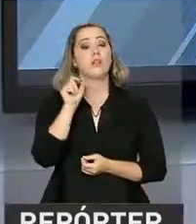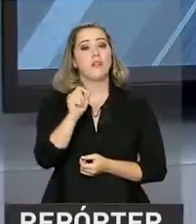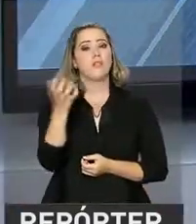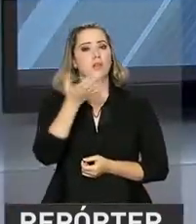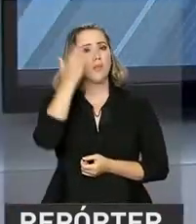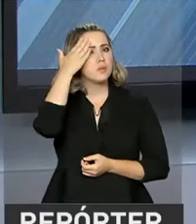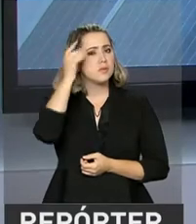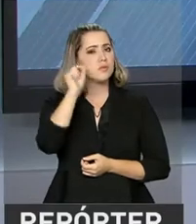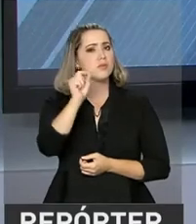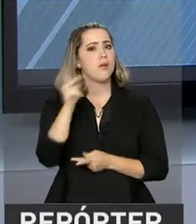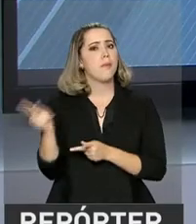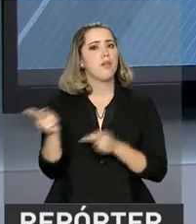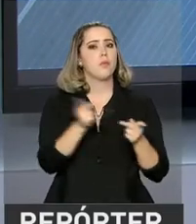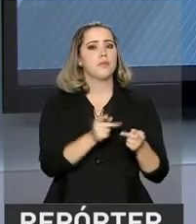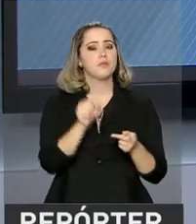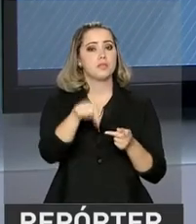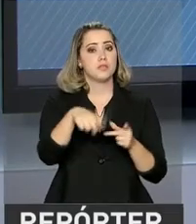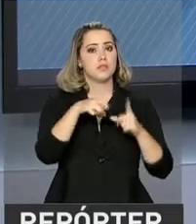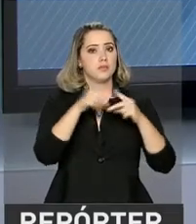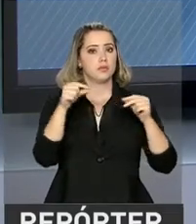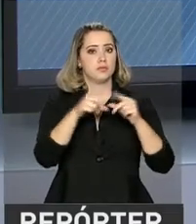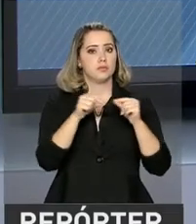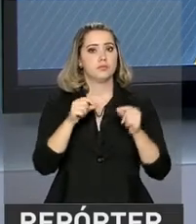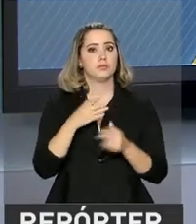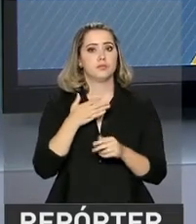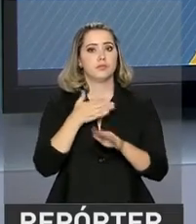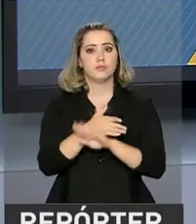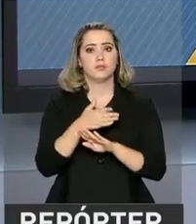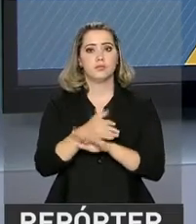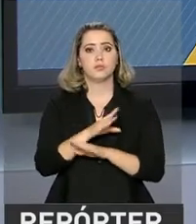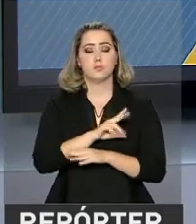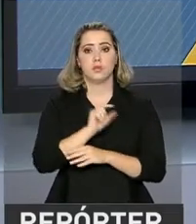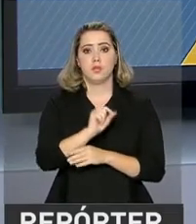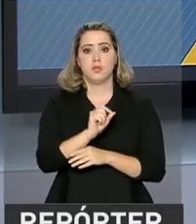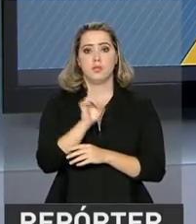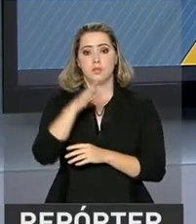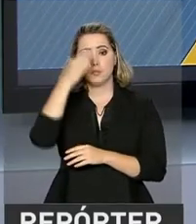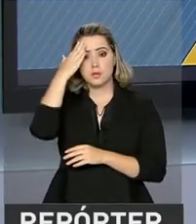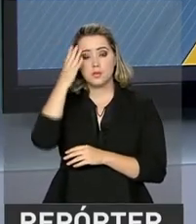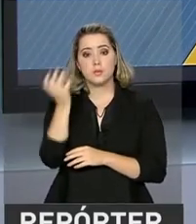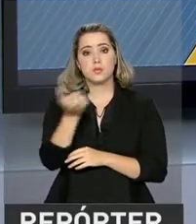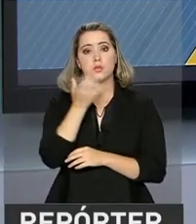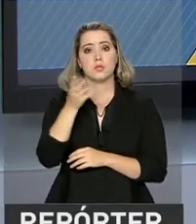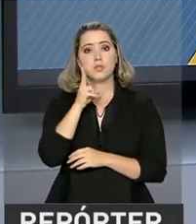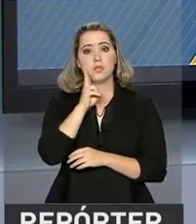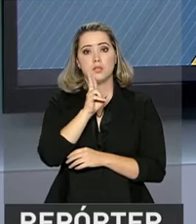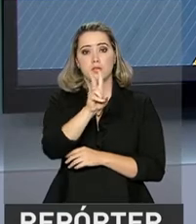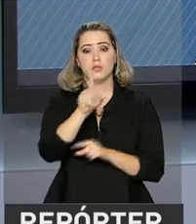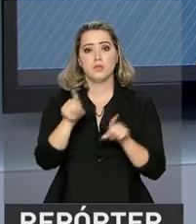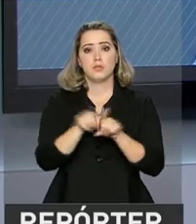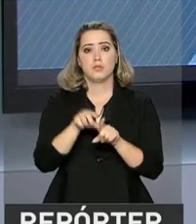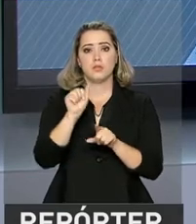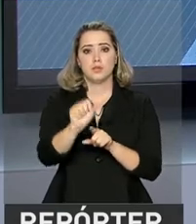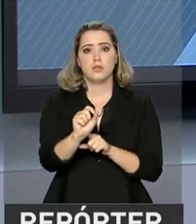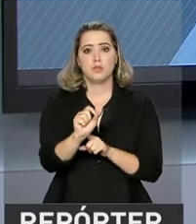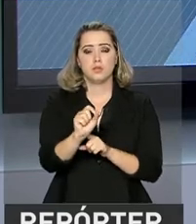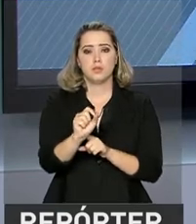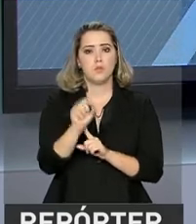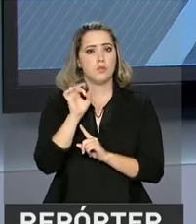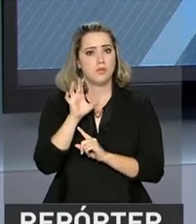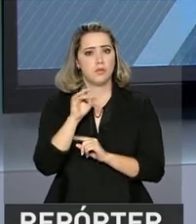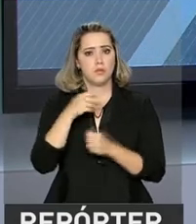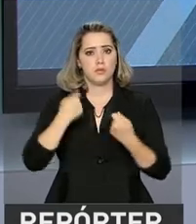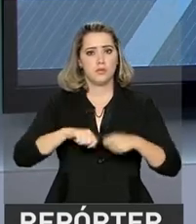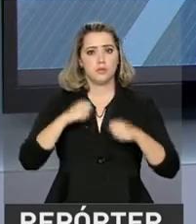visitar esta exposição aqui em brasília olha só quem tiver interesse em ver de perto esses documentos históricos